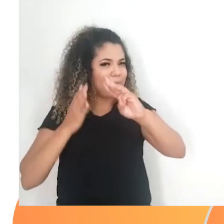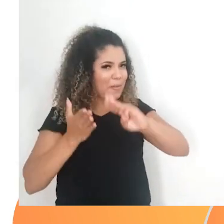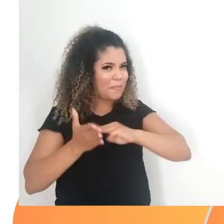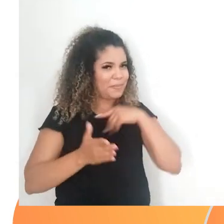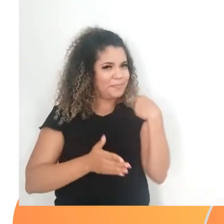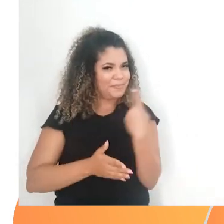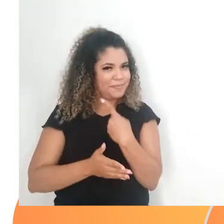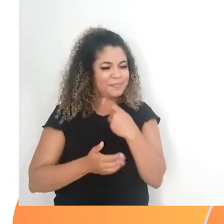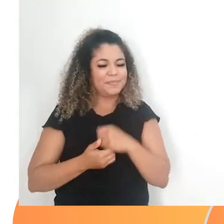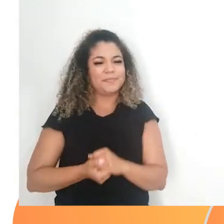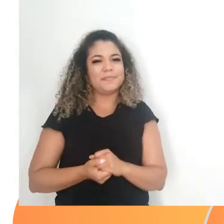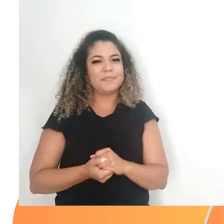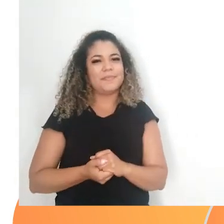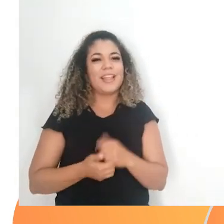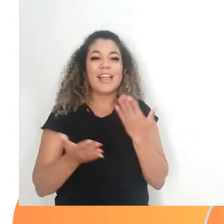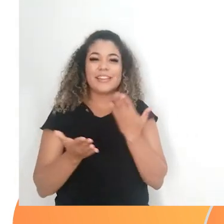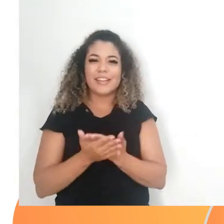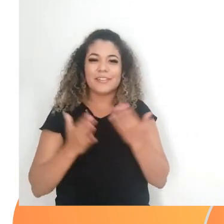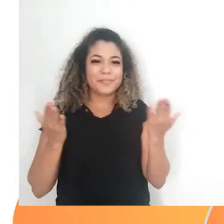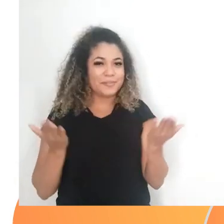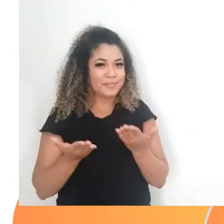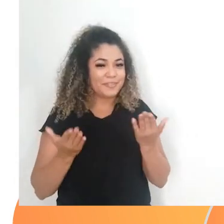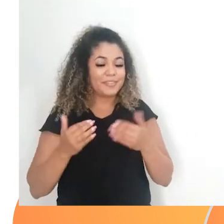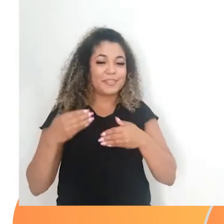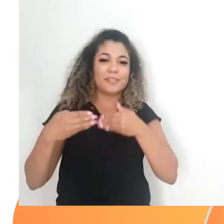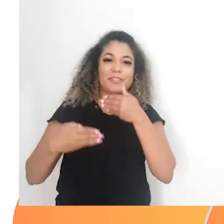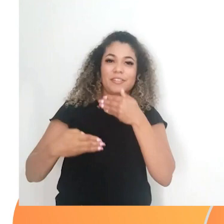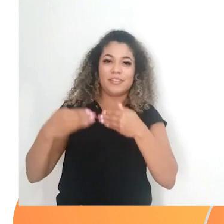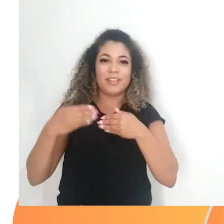vídeo e mande pra gente. Essa foi a nossa